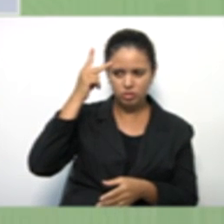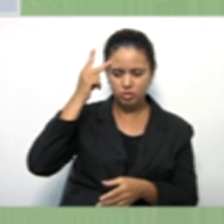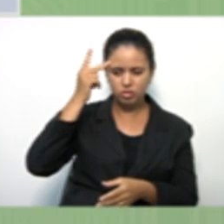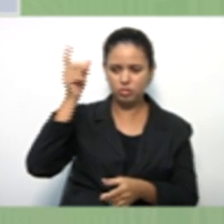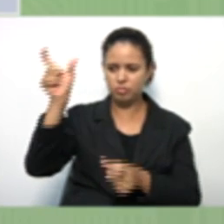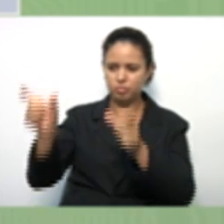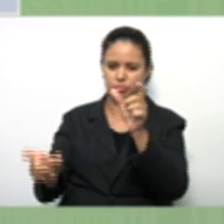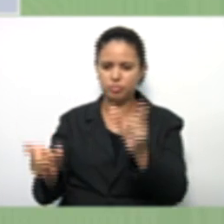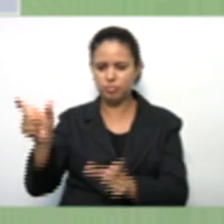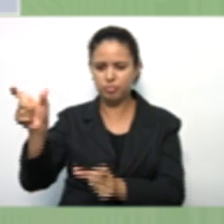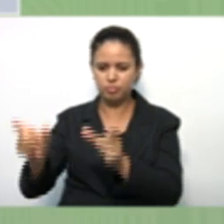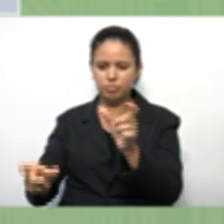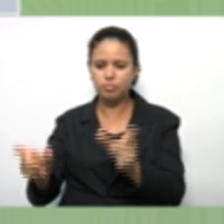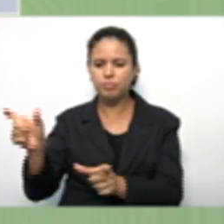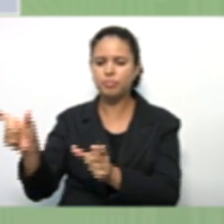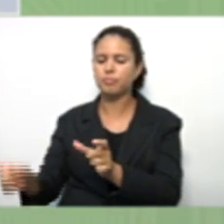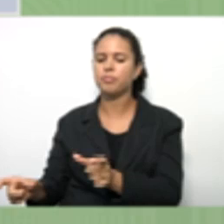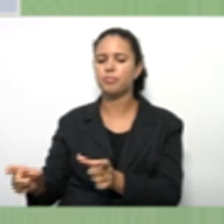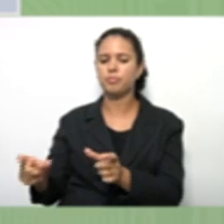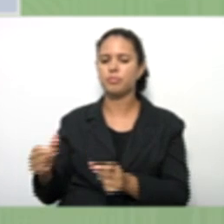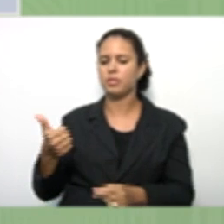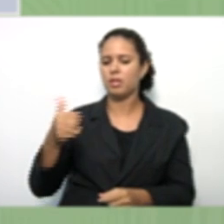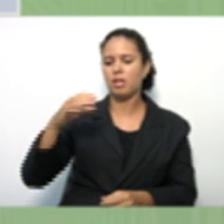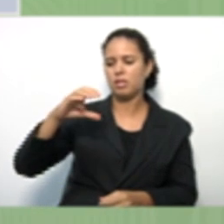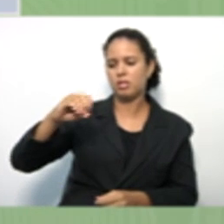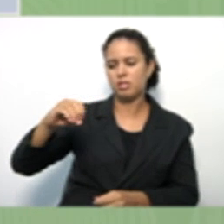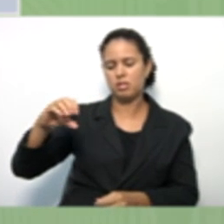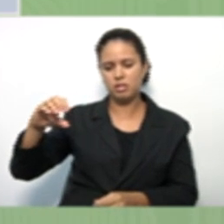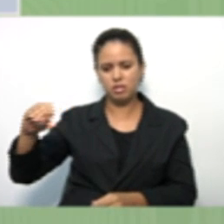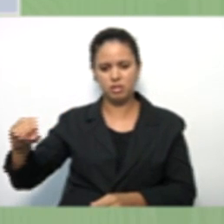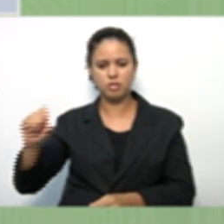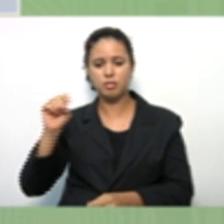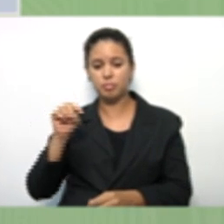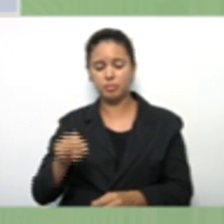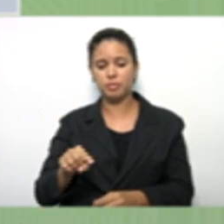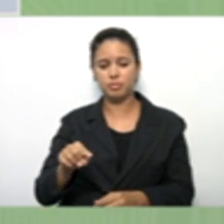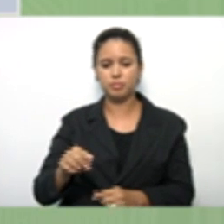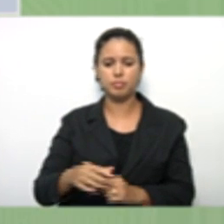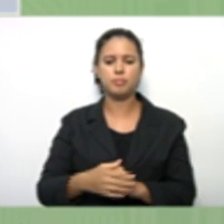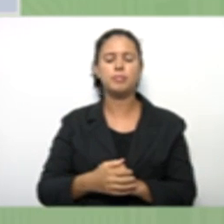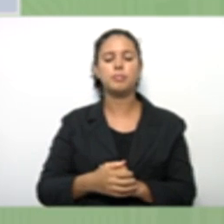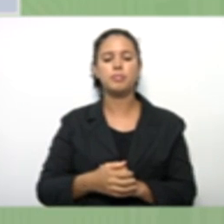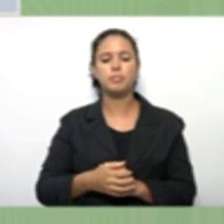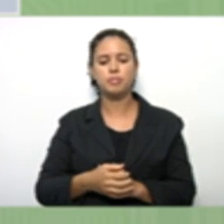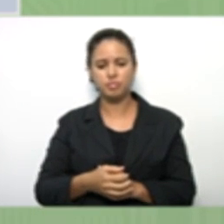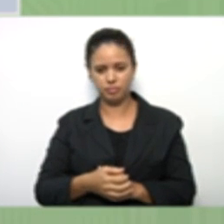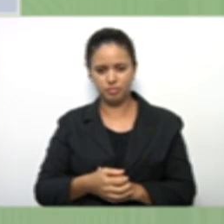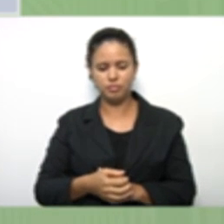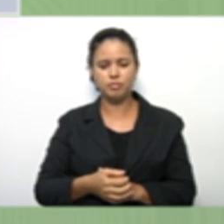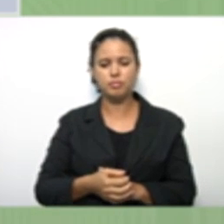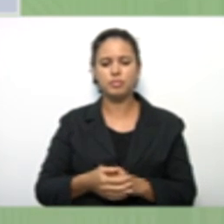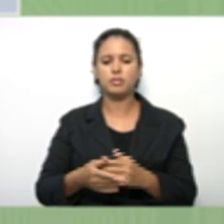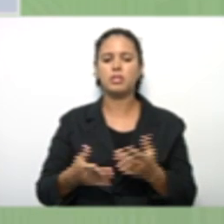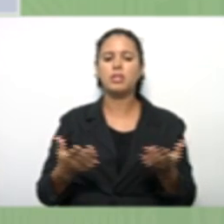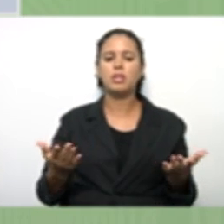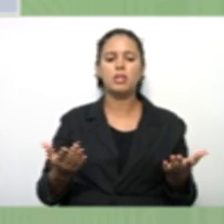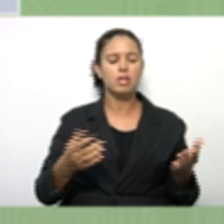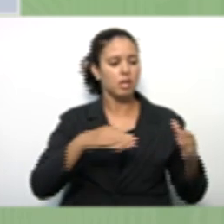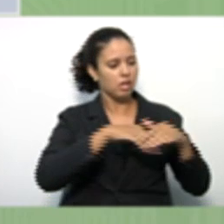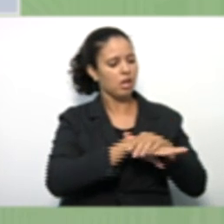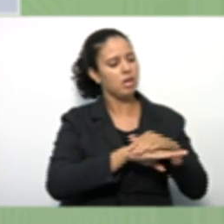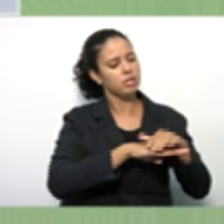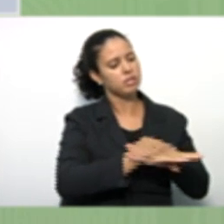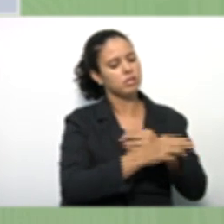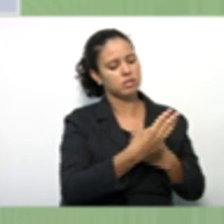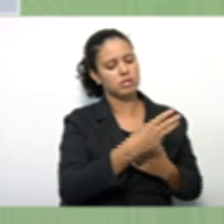aparece. Por favor, me salva, professora. R$ 100 mil. Ufa, obrigado, professora. Eu tinha R$ 100 mil e tinha no meu caixa